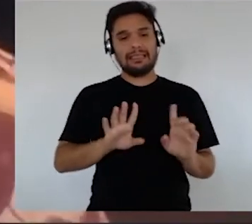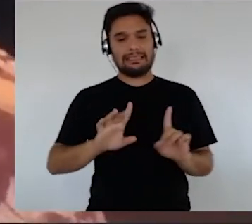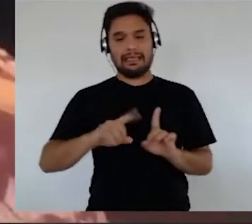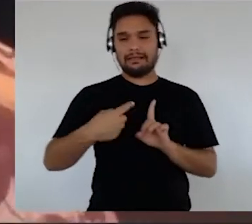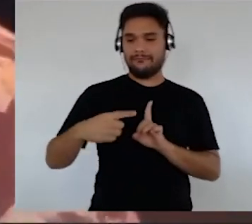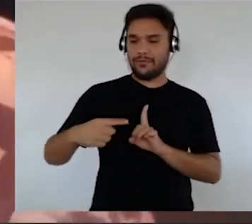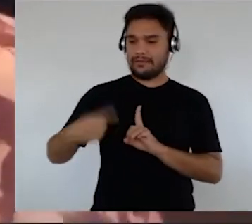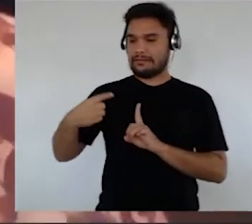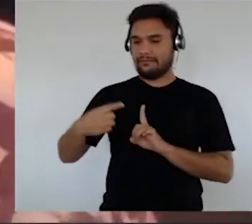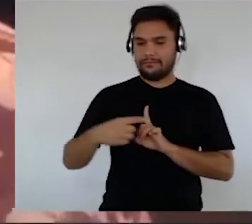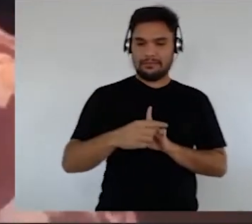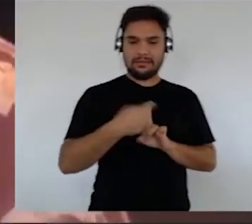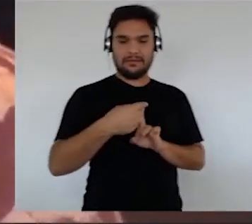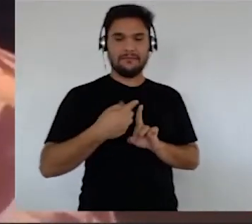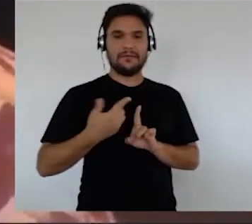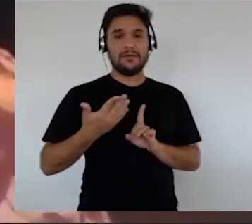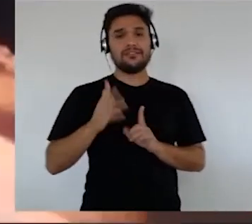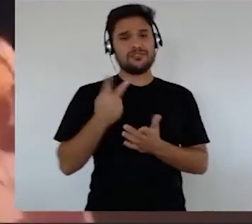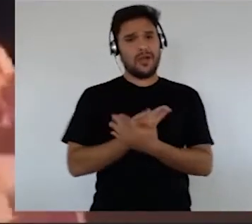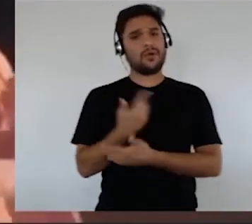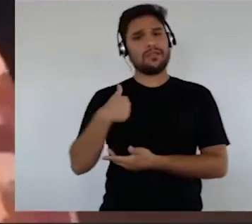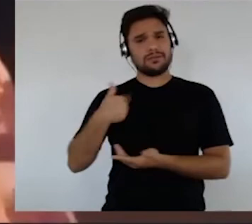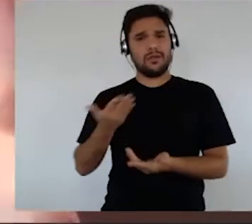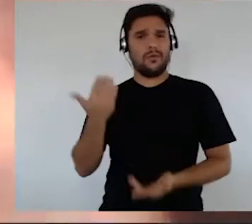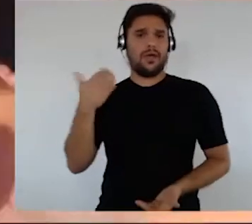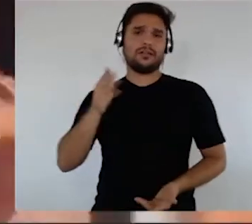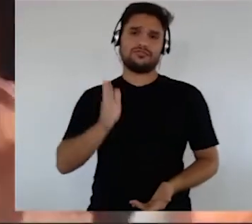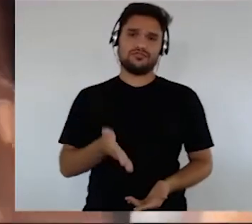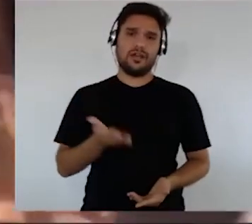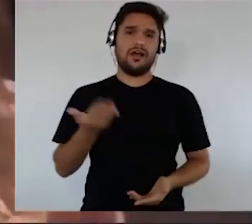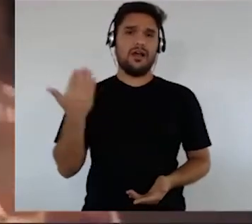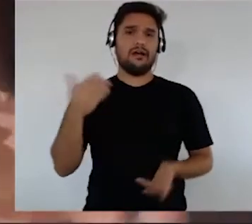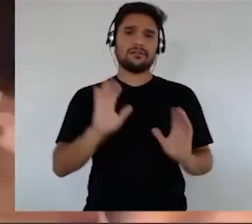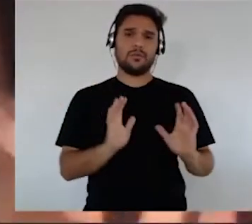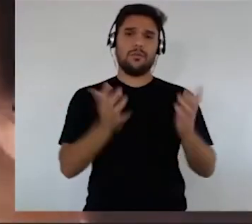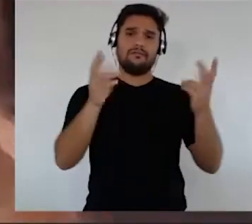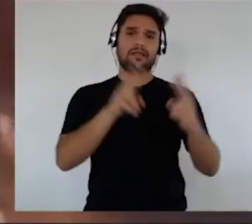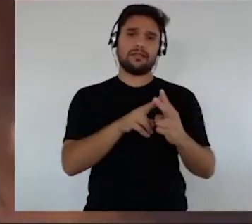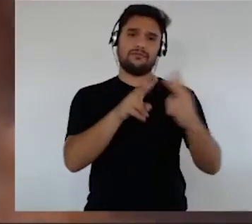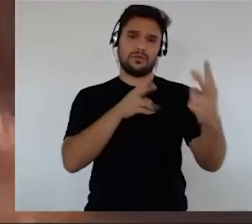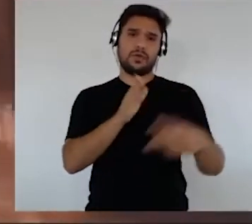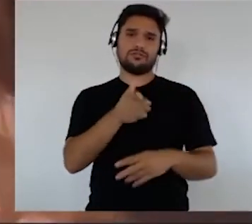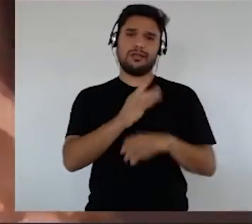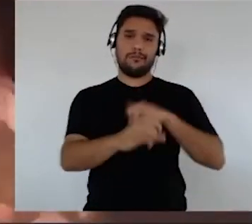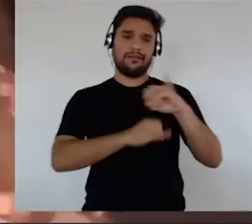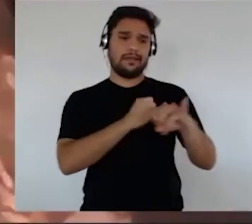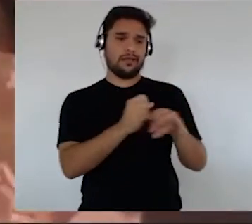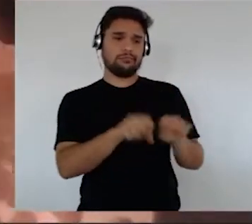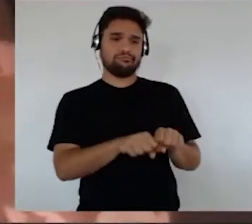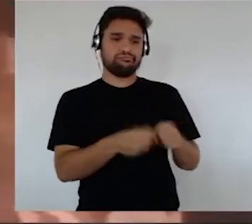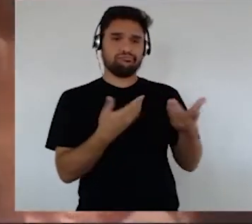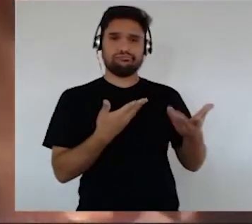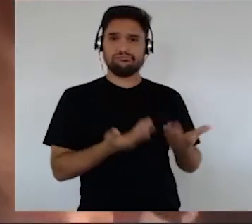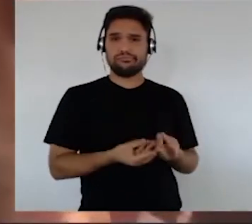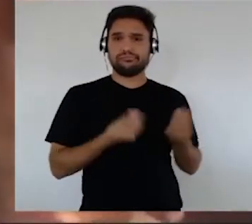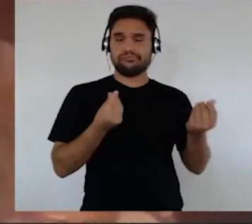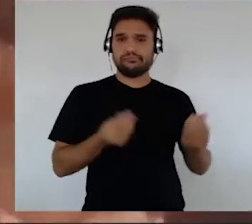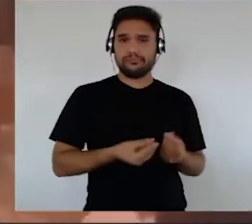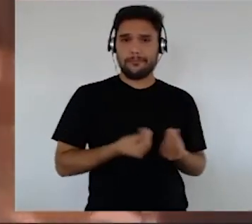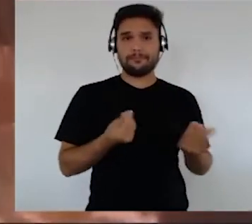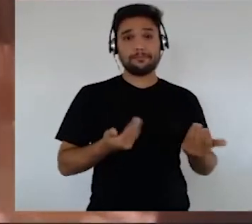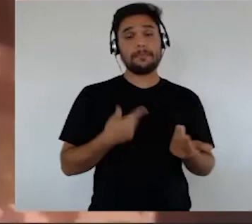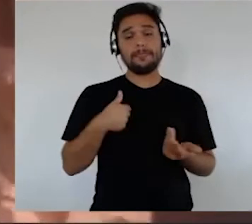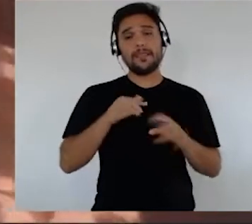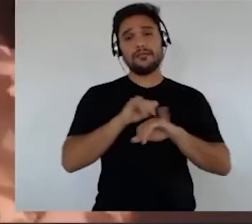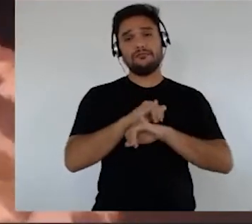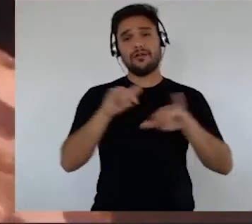desafios lidando. Já aconteceu isso comigo, tá? Num evento virtual e a minha internet caiu. Então, dizer da minha